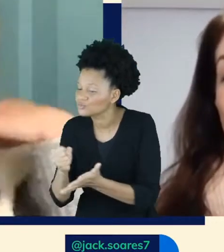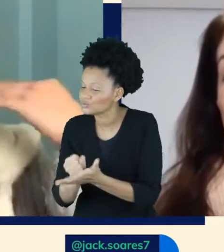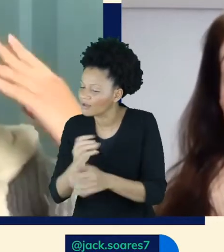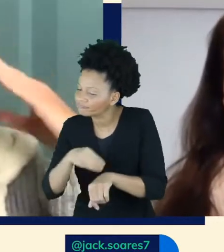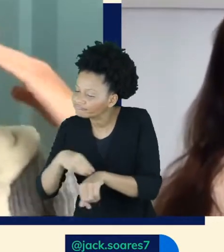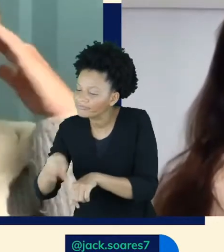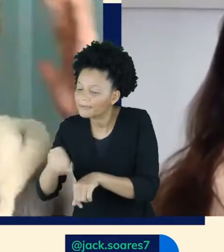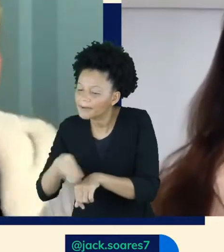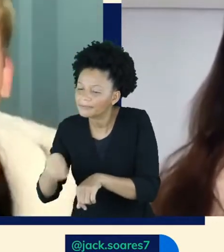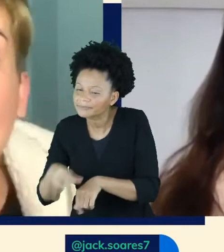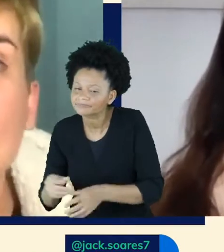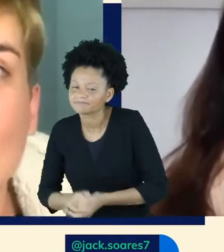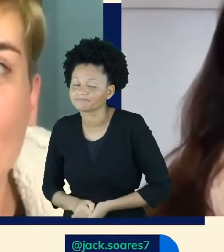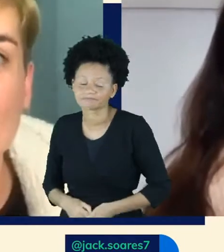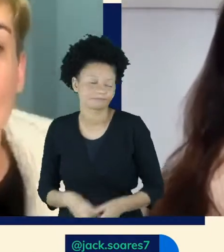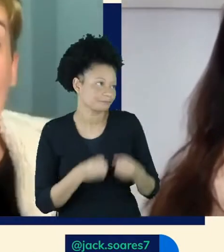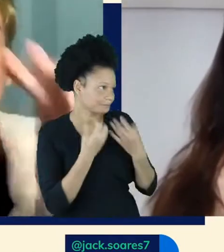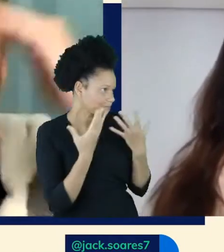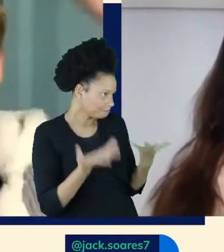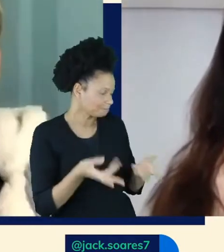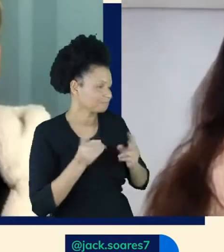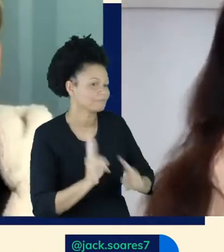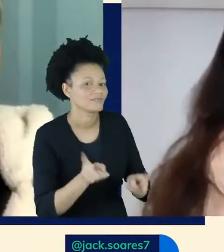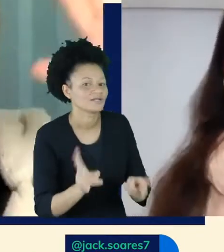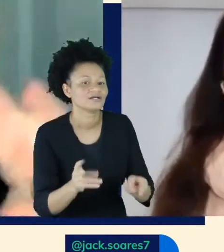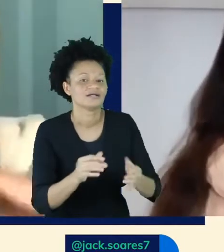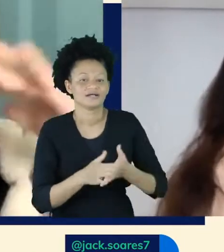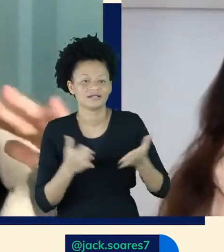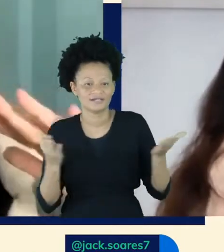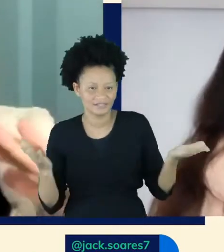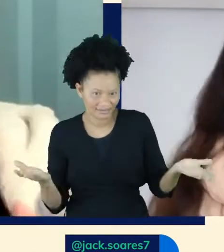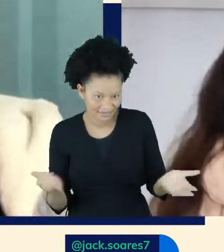agora continuando, ainda não chegamos no final nas fases.